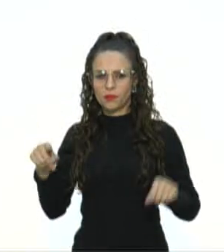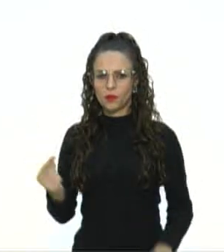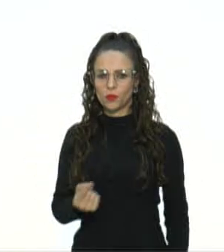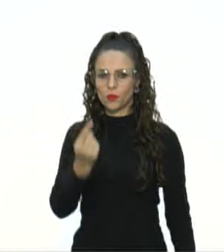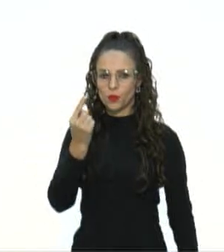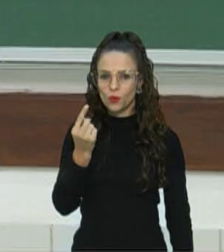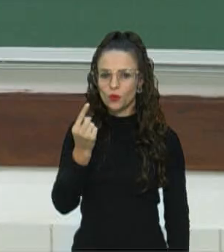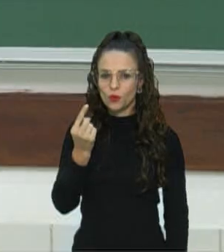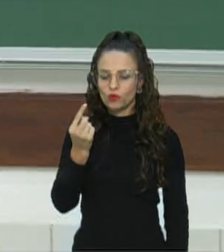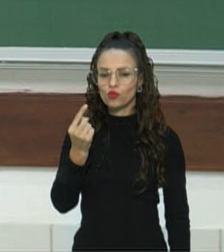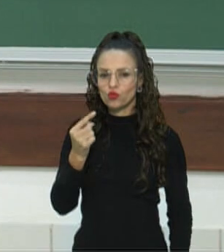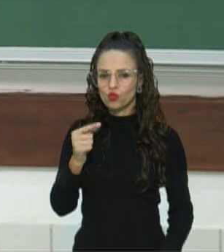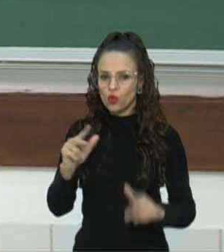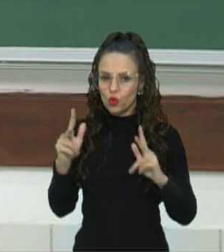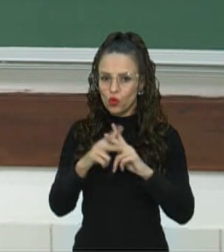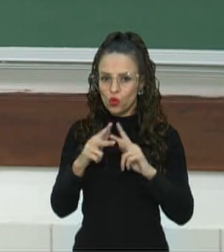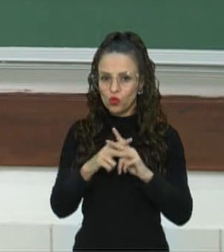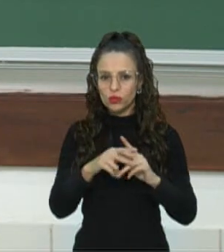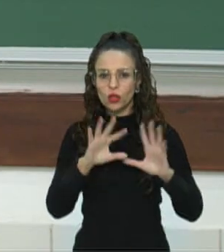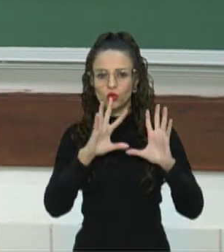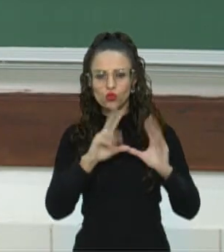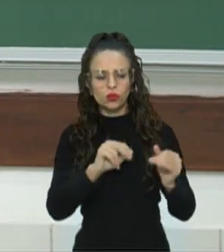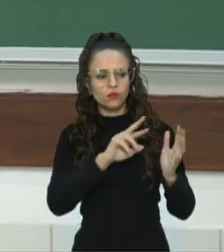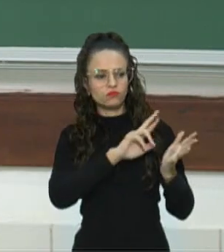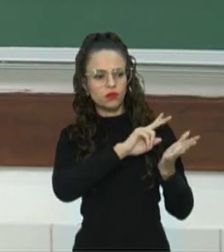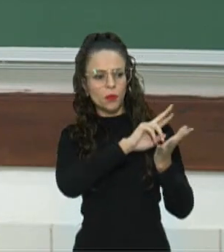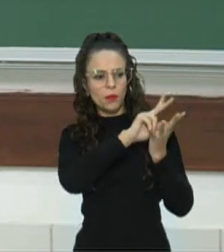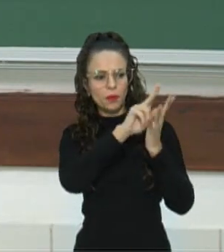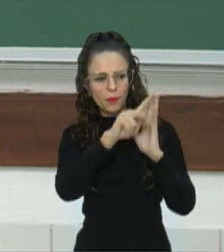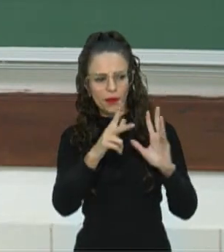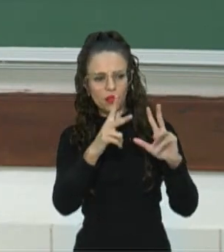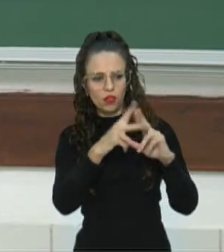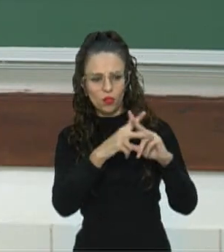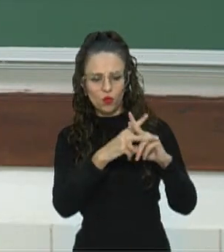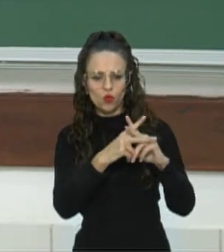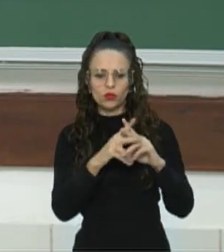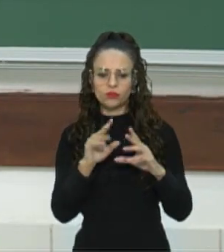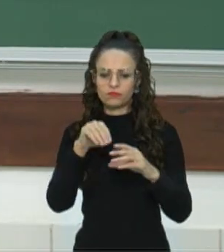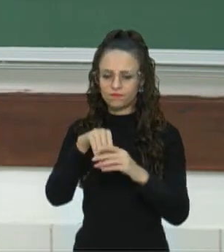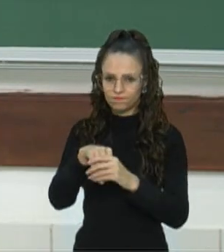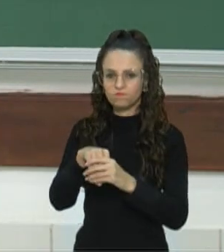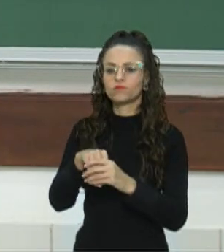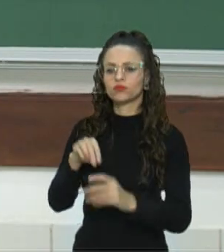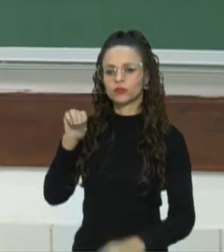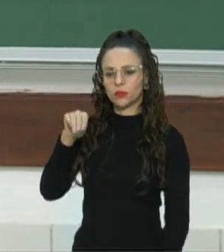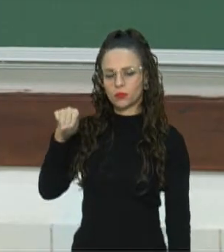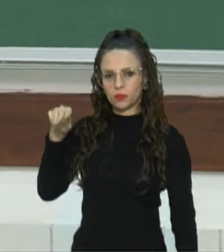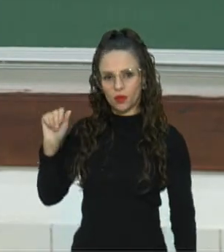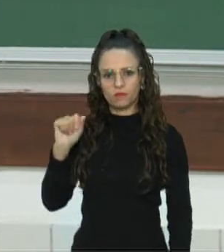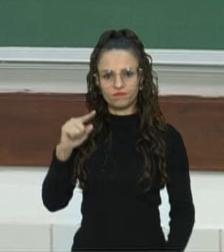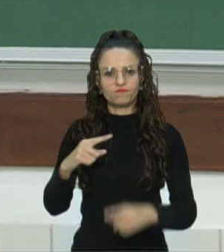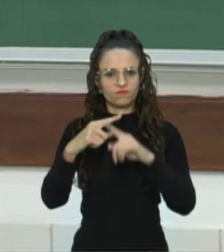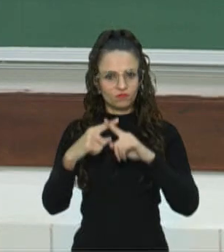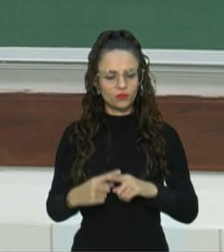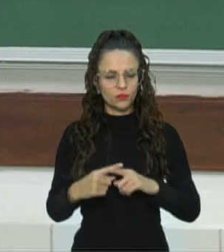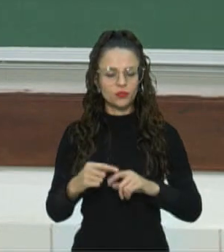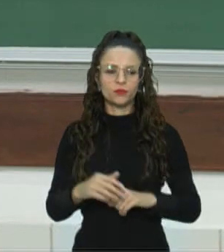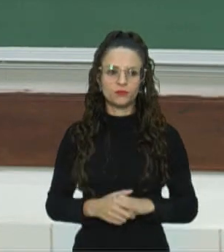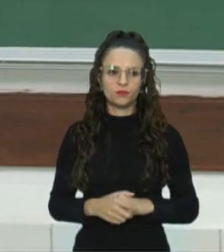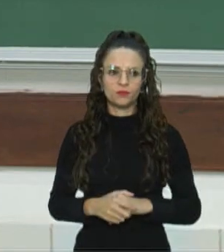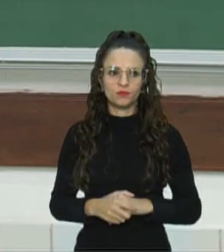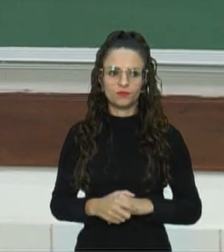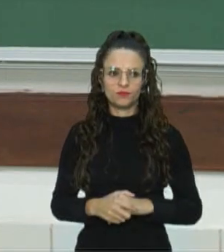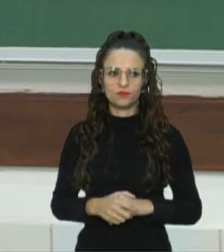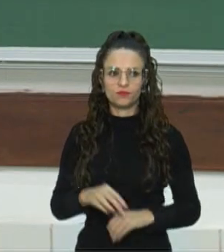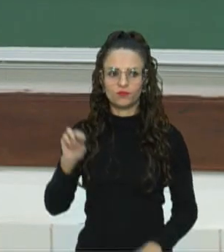Então, pega-se todas as modalidades que nós já vimos, outras, e em uma única competição você utiliza dessas técnicas. Então, MMA,